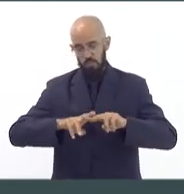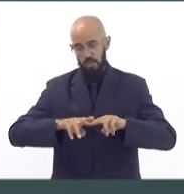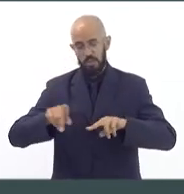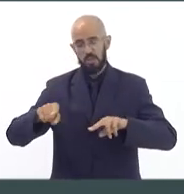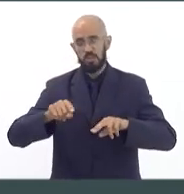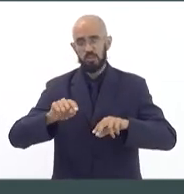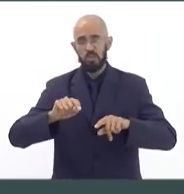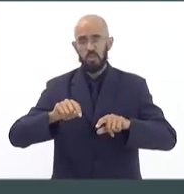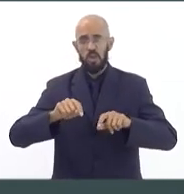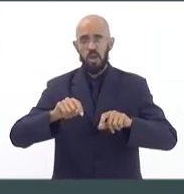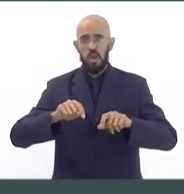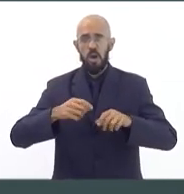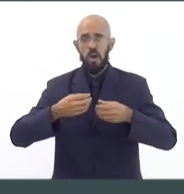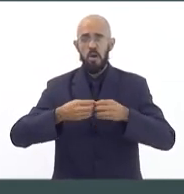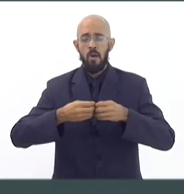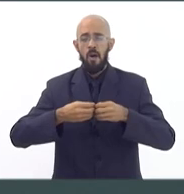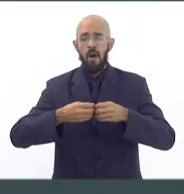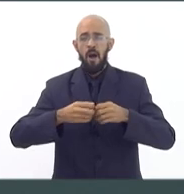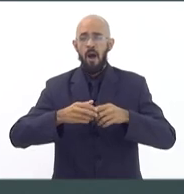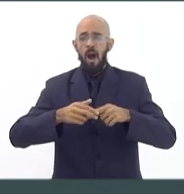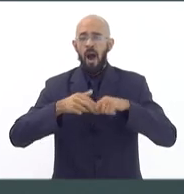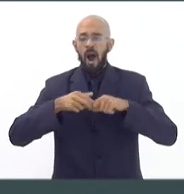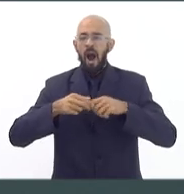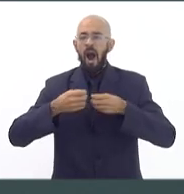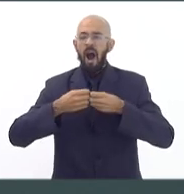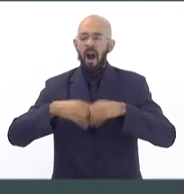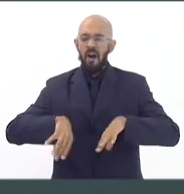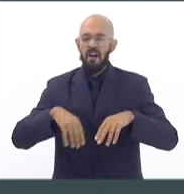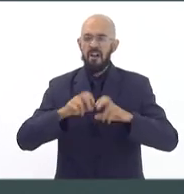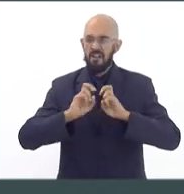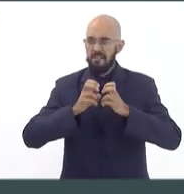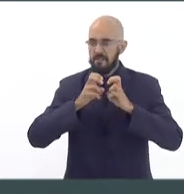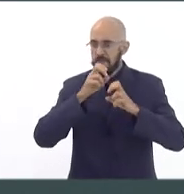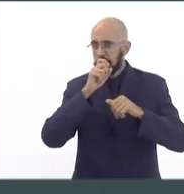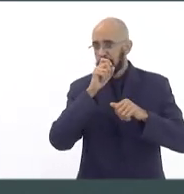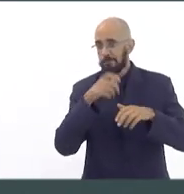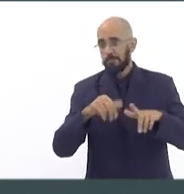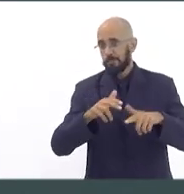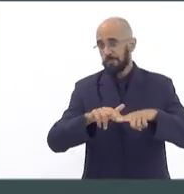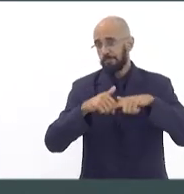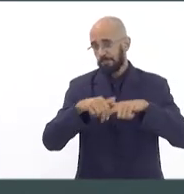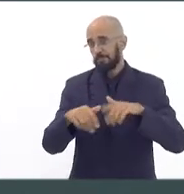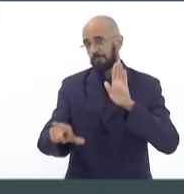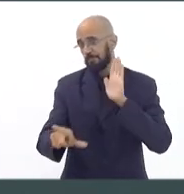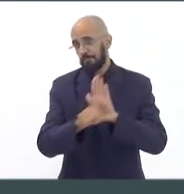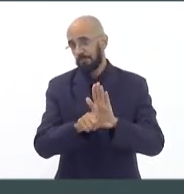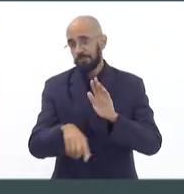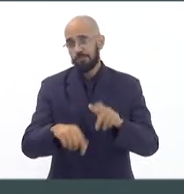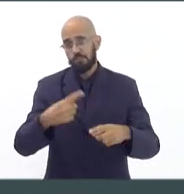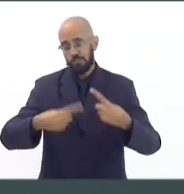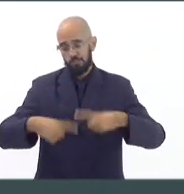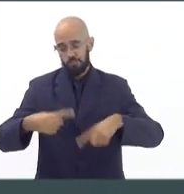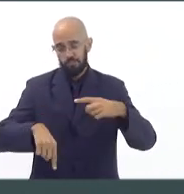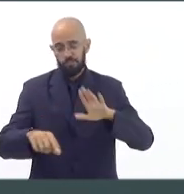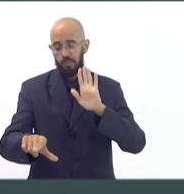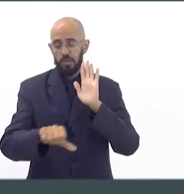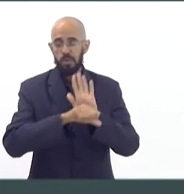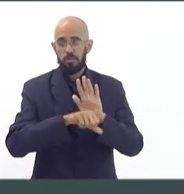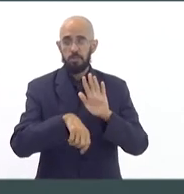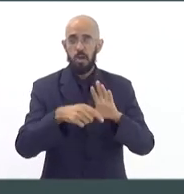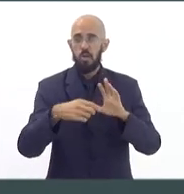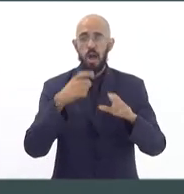perigos a gente rodoviário e situação qualificado por razões de legislativas e de política criminal são soltas em pouco tempo